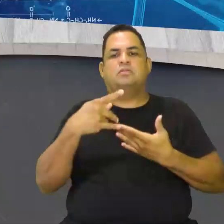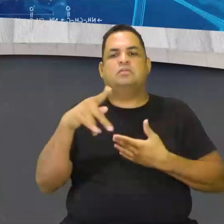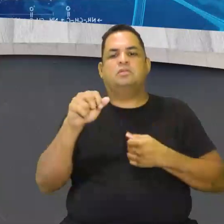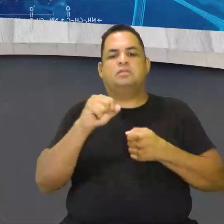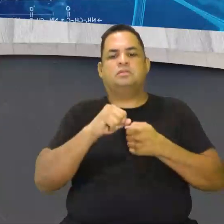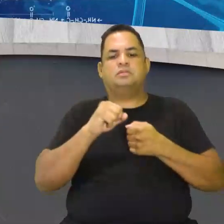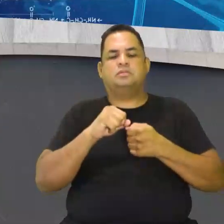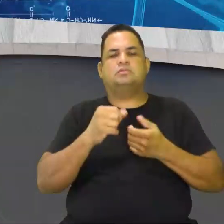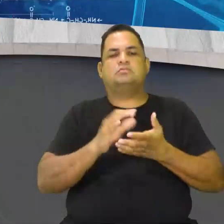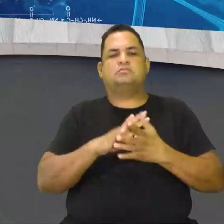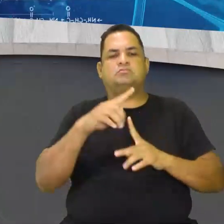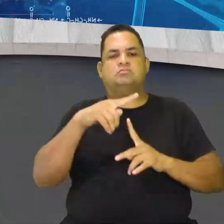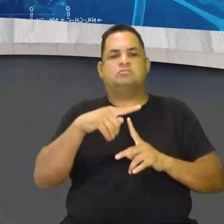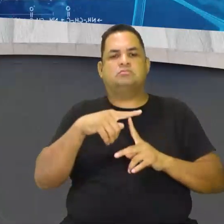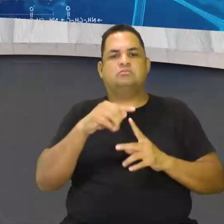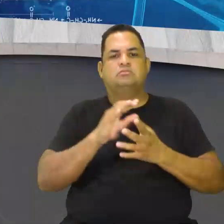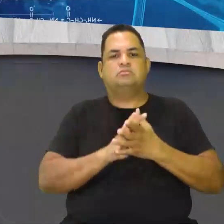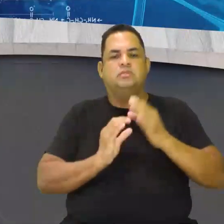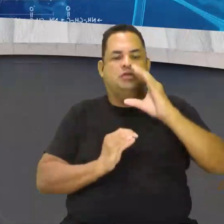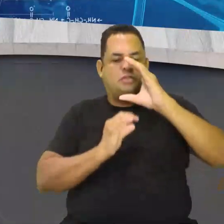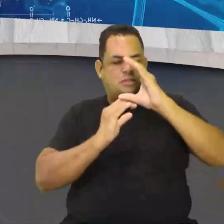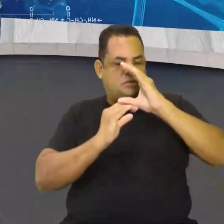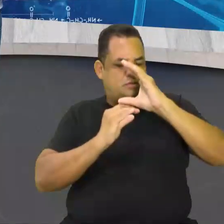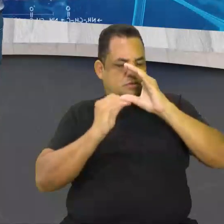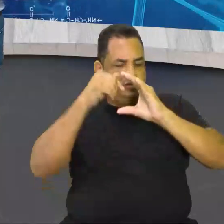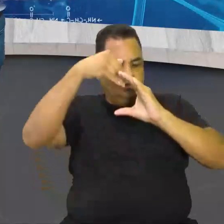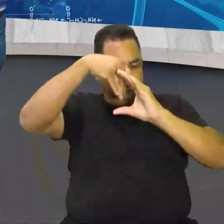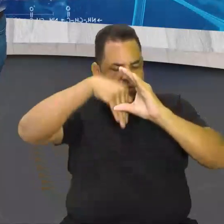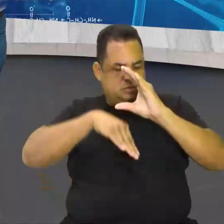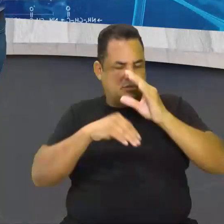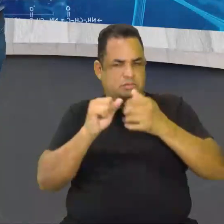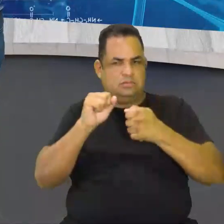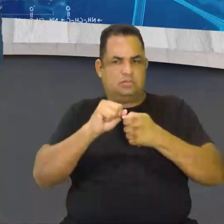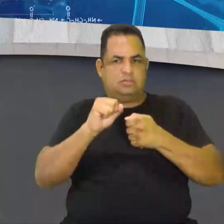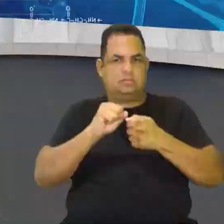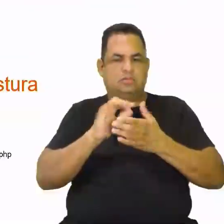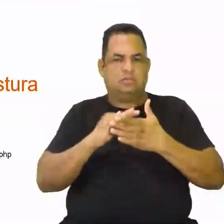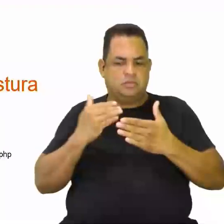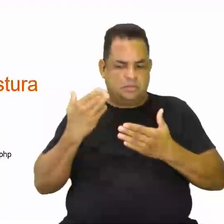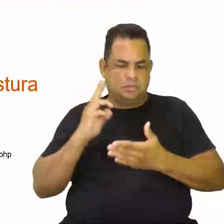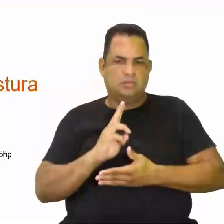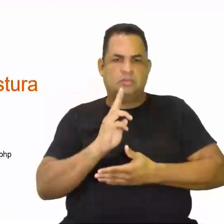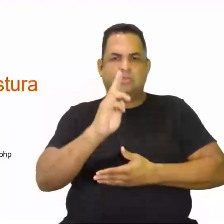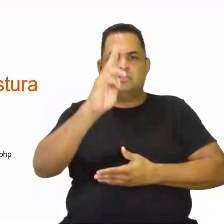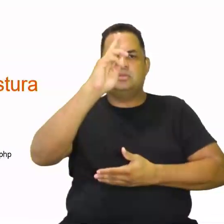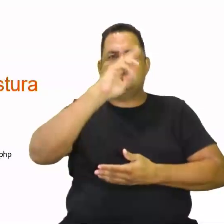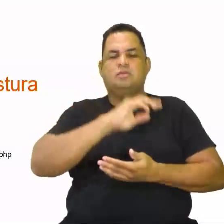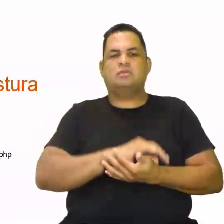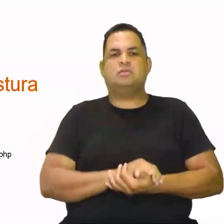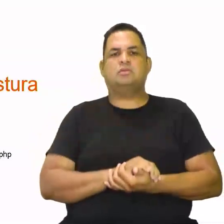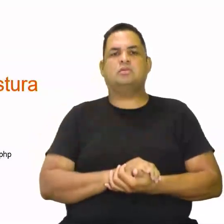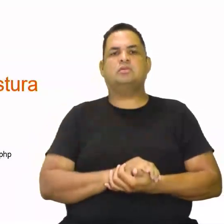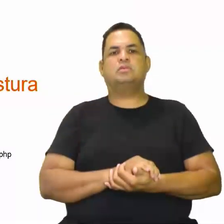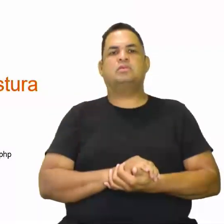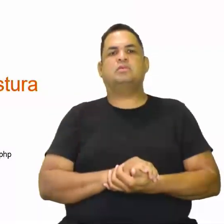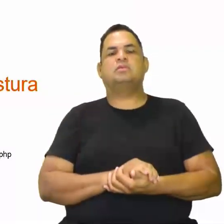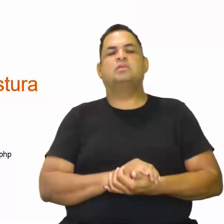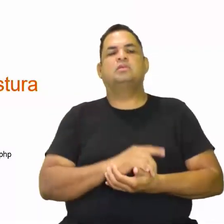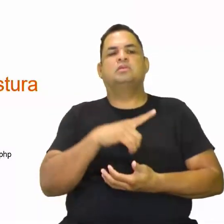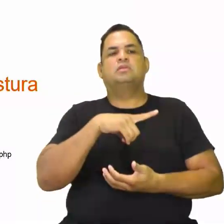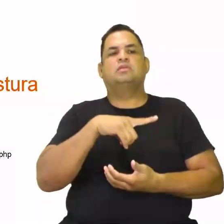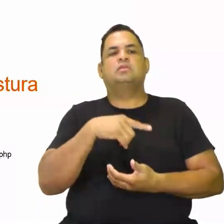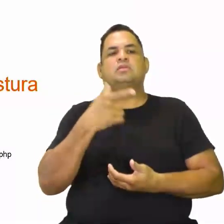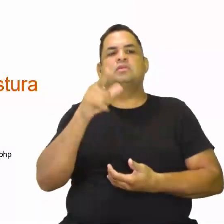tipo de filtração seja realizado. Ok, professora Sabrina? Exatamente. Então, vamos em frente, que nós temos mais técnica de